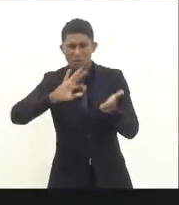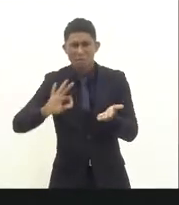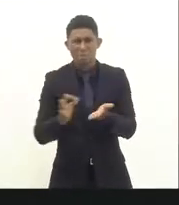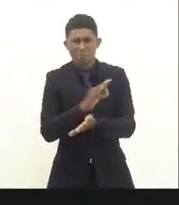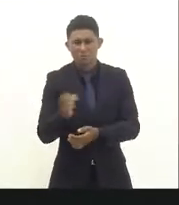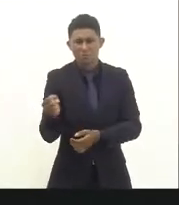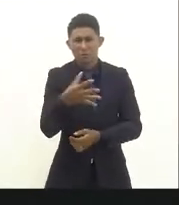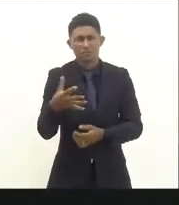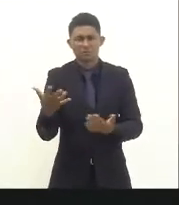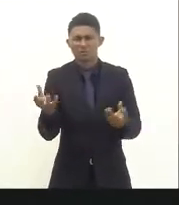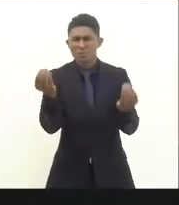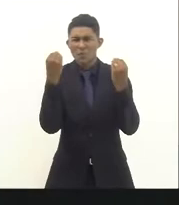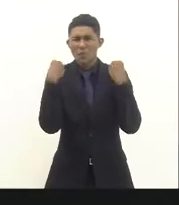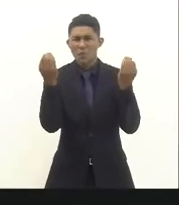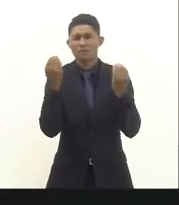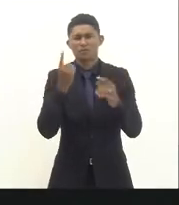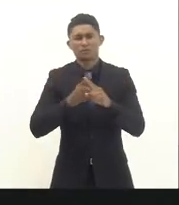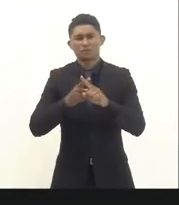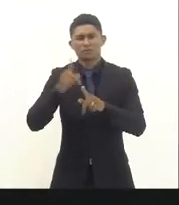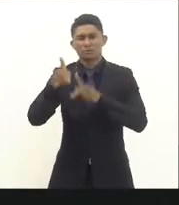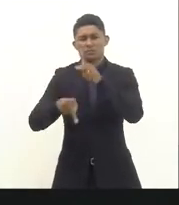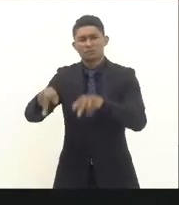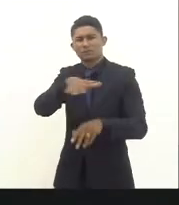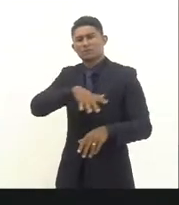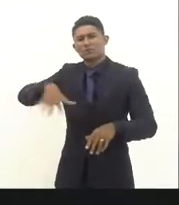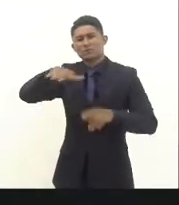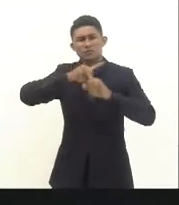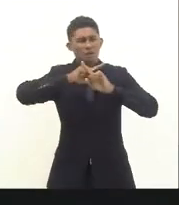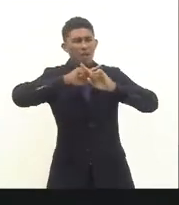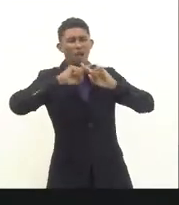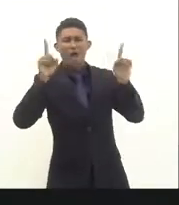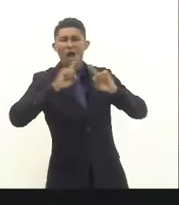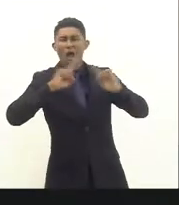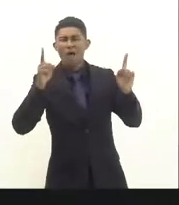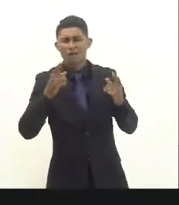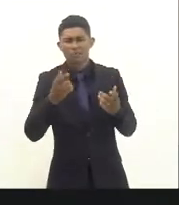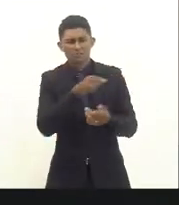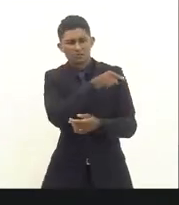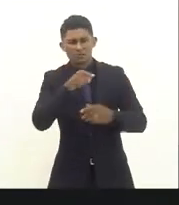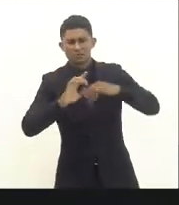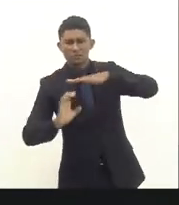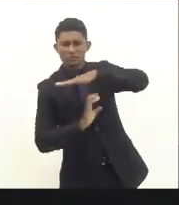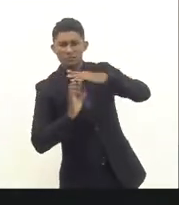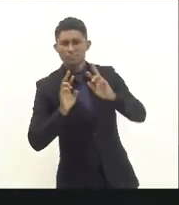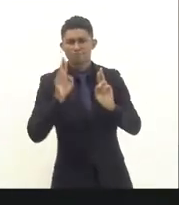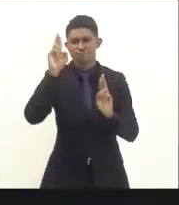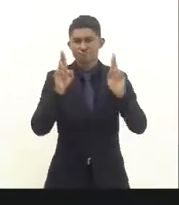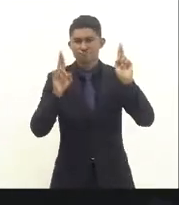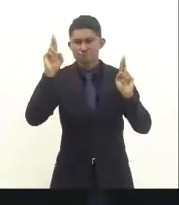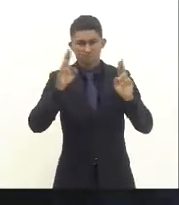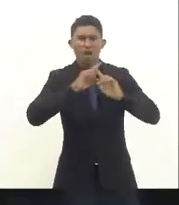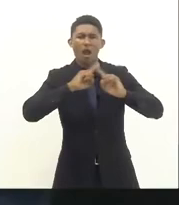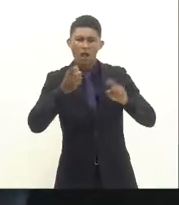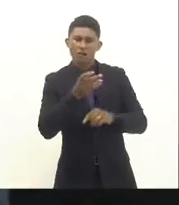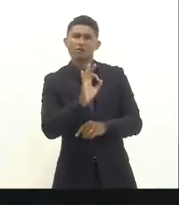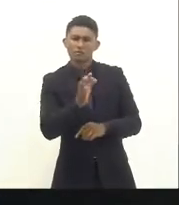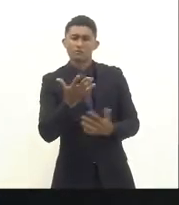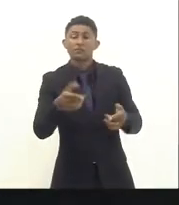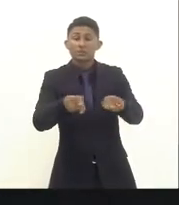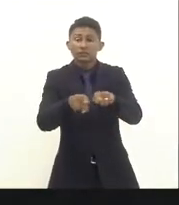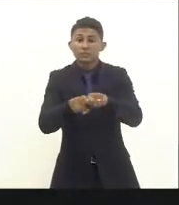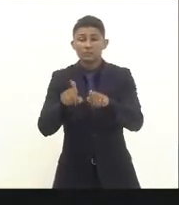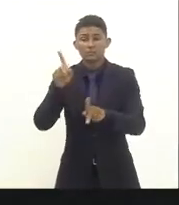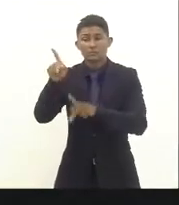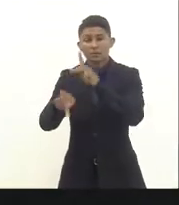absurdo é porque a população reclama com razão né sonho né Eu Sou empresário não aquele tem a sua empresa começar